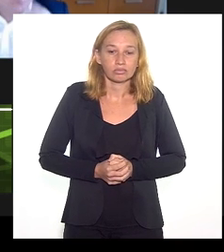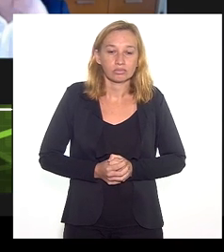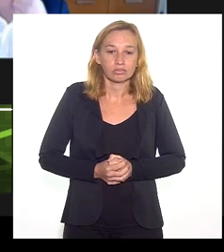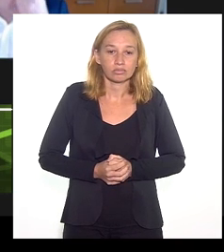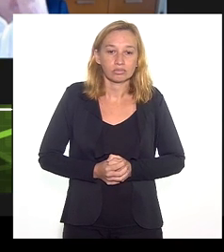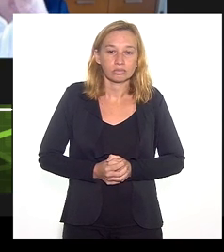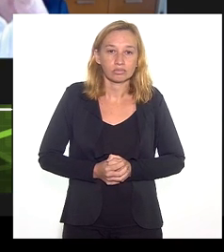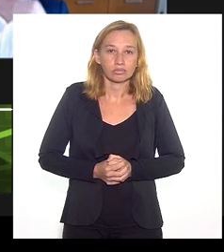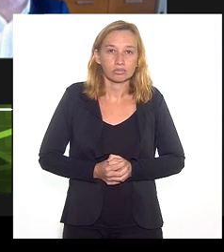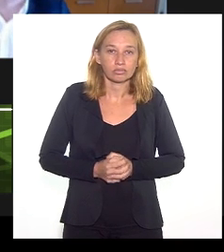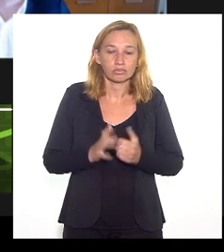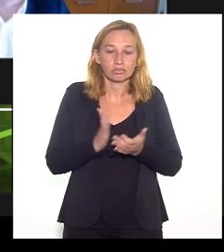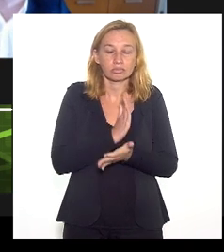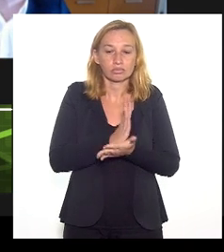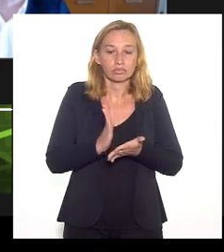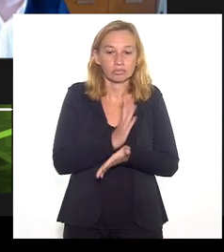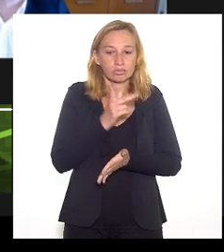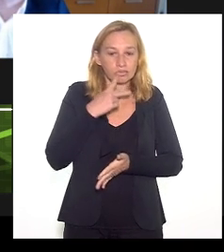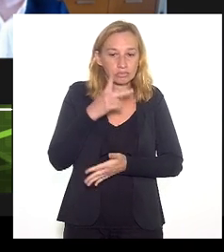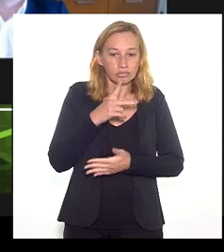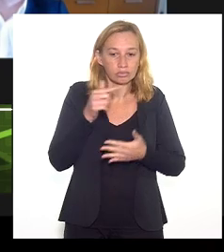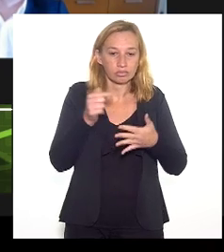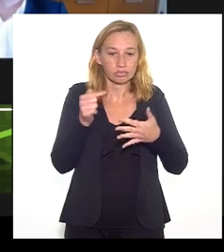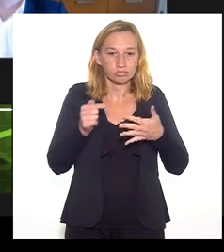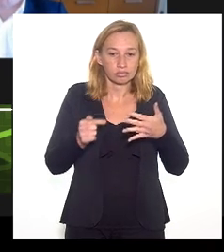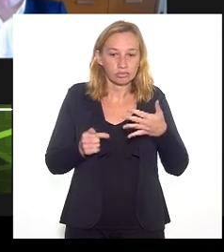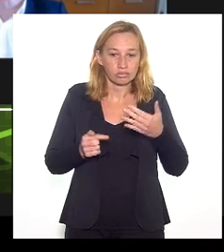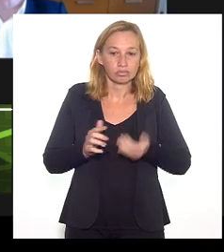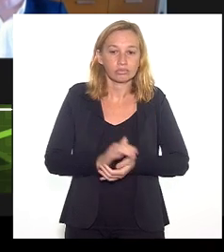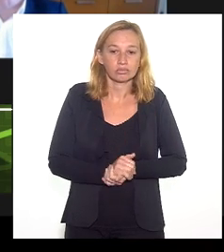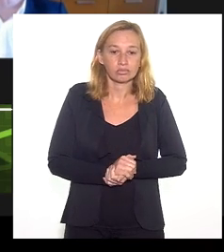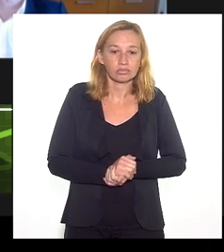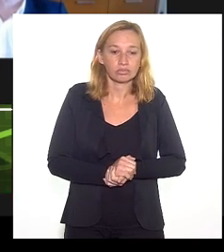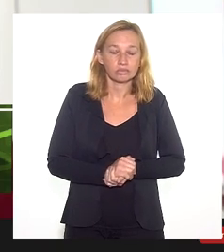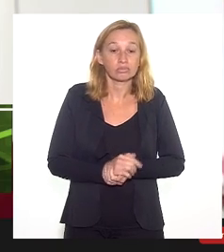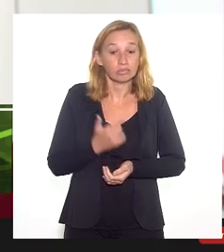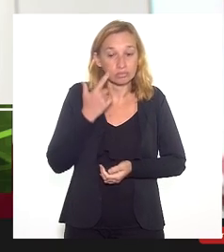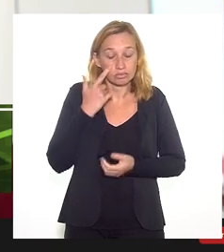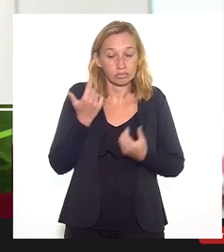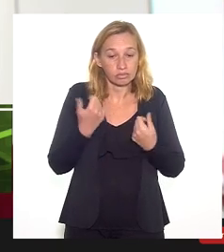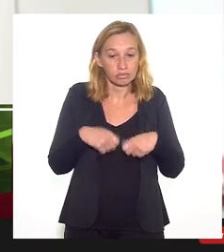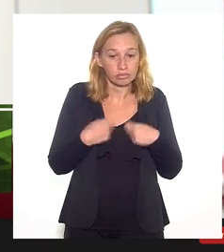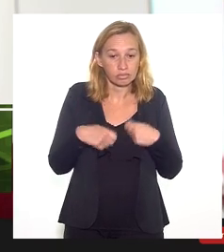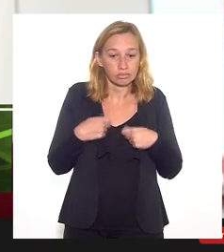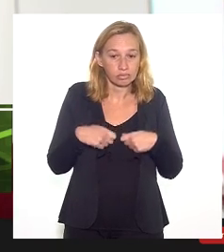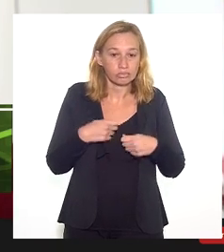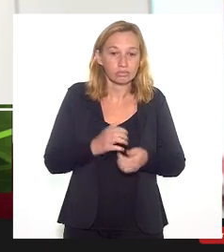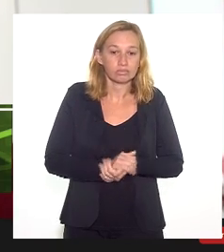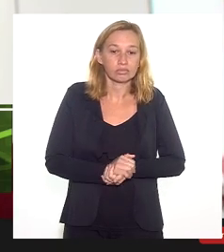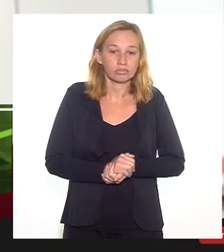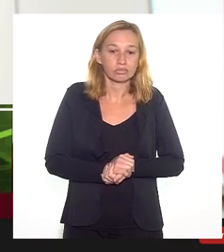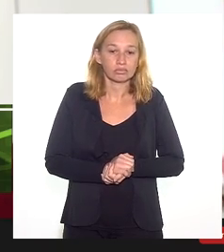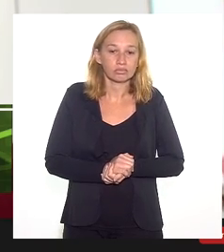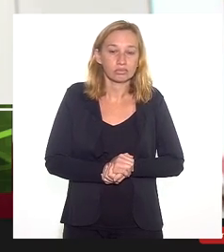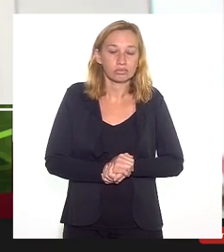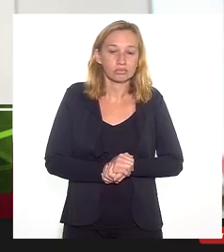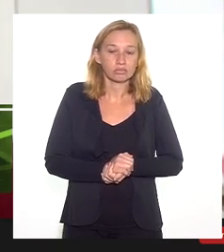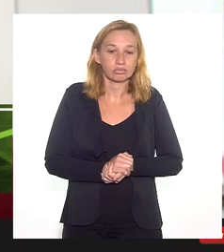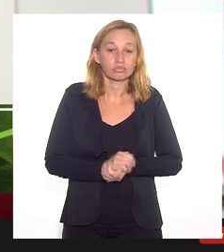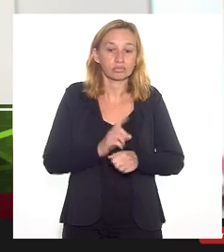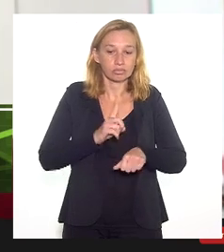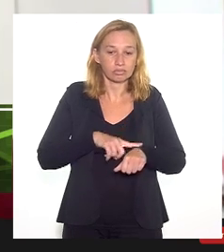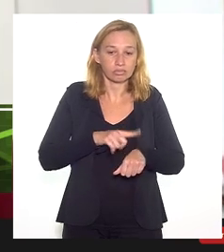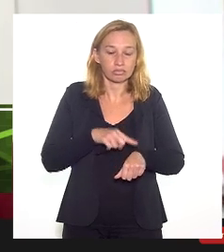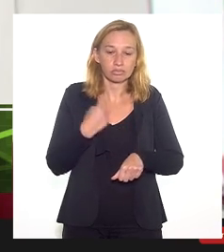que algumas das falas aqui foram pontuando é de que a gente tem a necessidade de ir considerando o